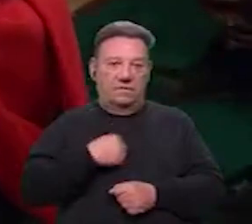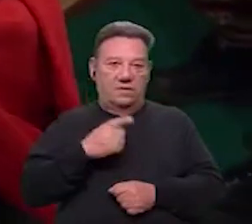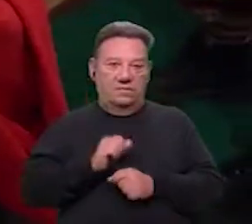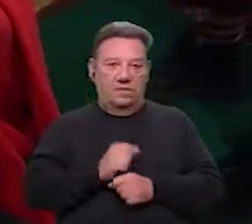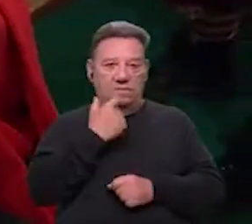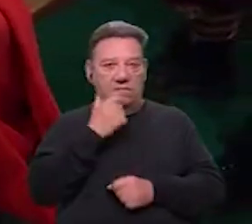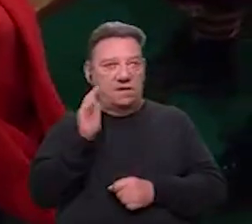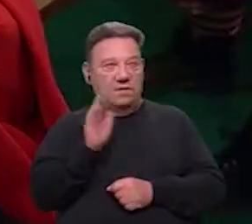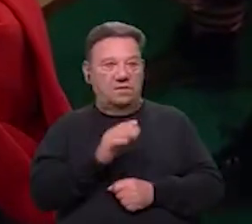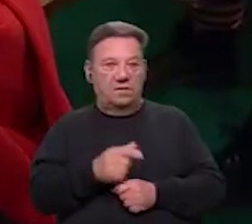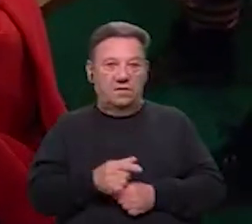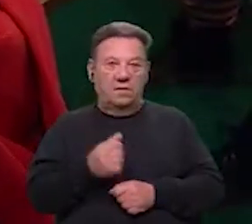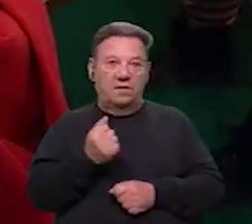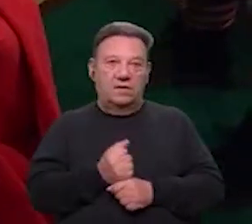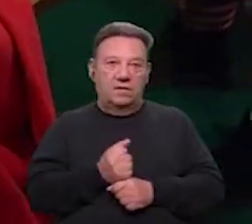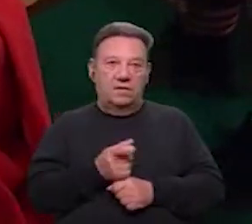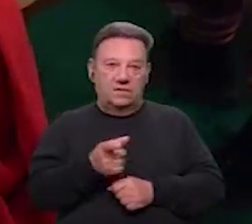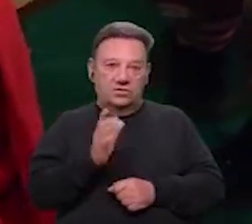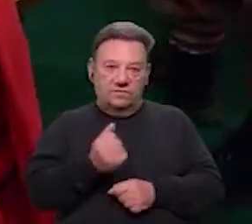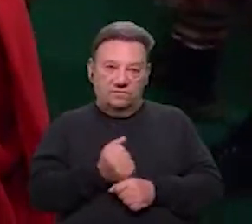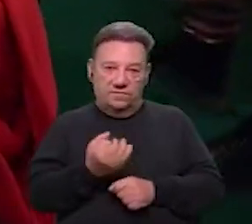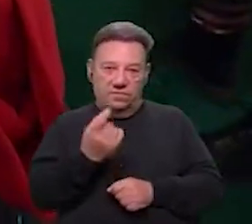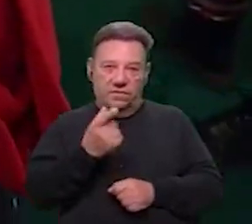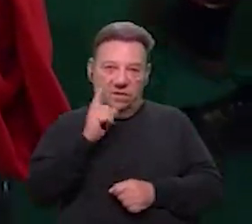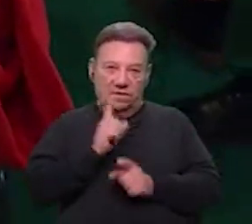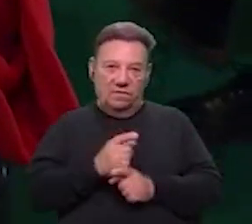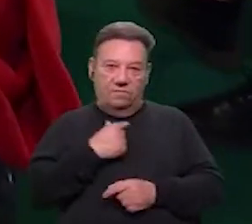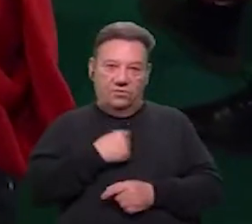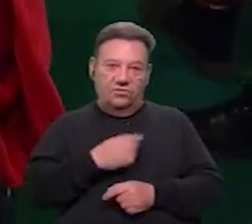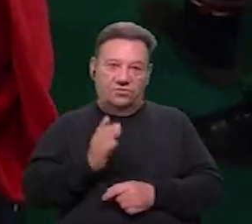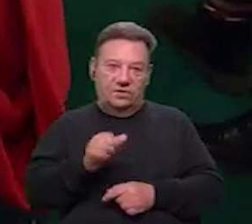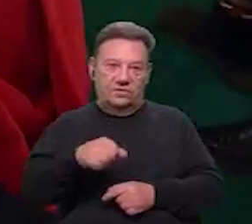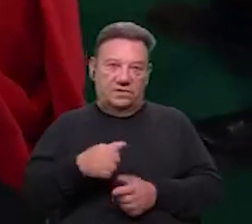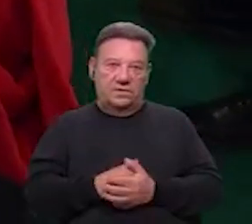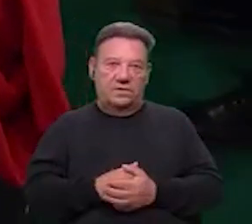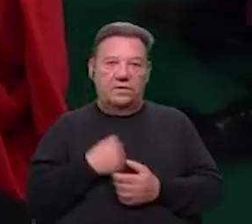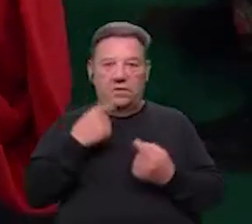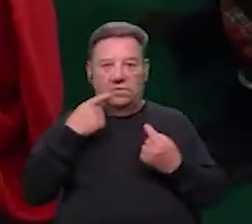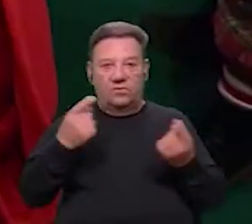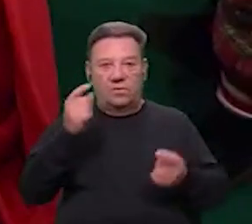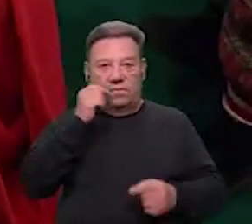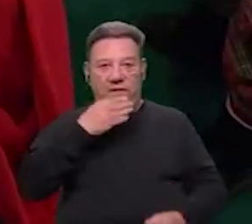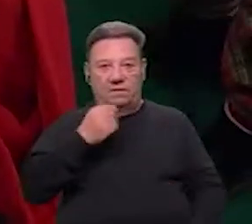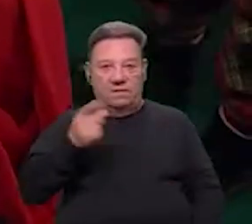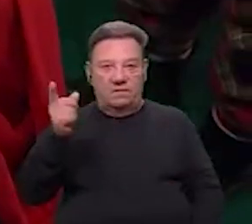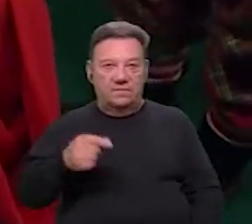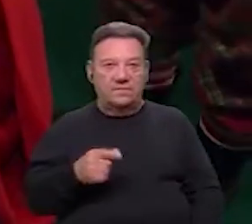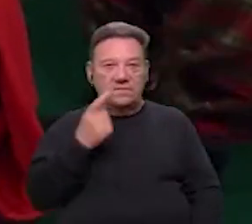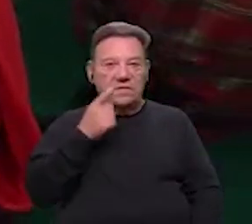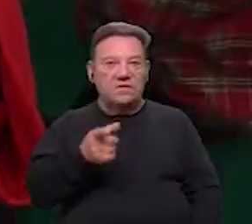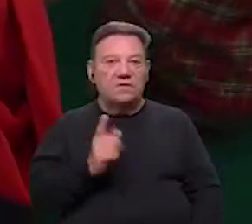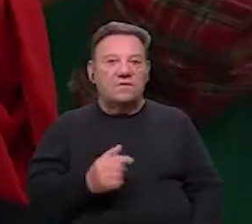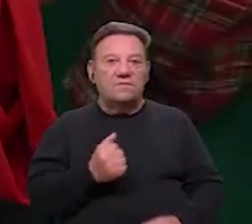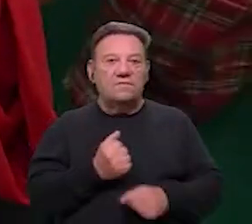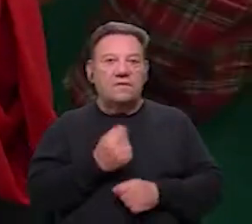na parede. Sabes trabalhar comigo. E já fizeste uma que tens aqui ao pescoço? Para mostrar ao Pai Natal. Olha, e o que é que vocês